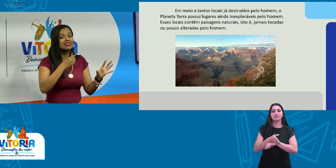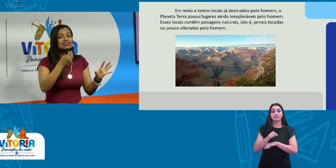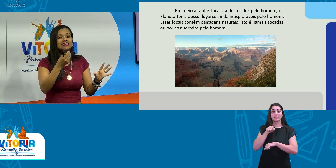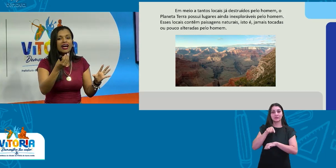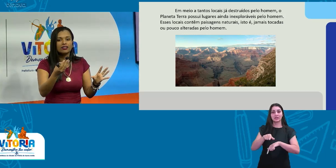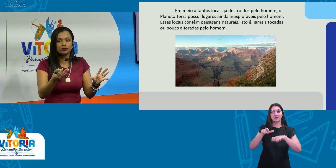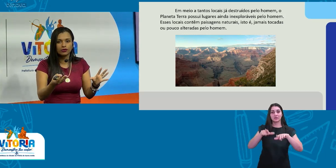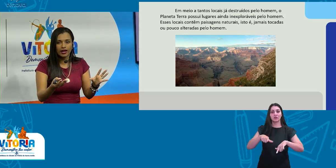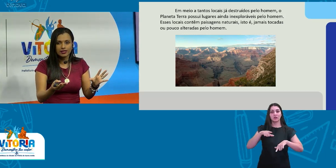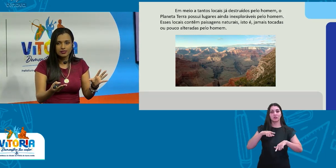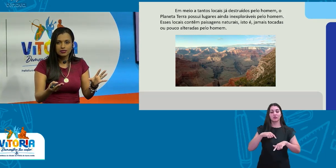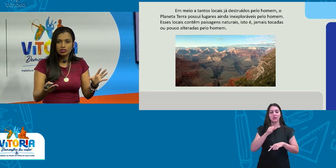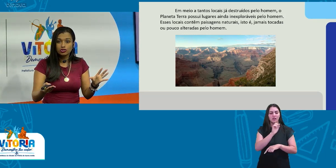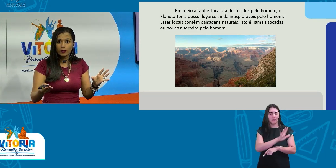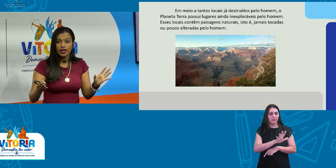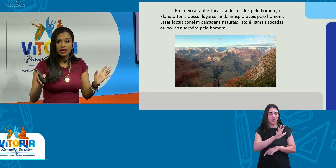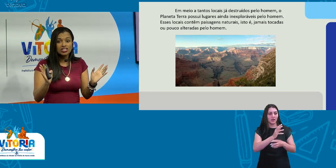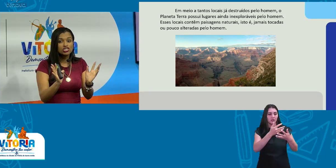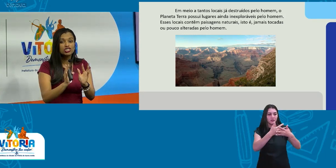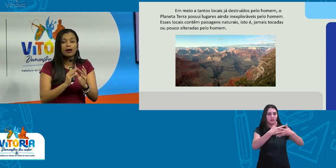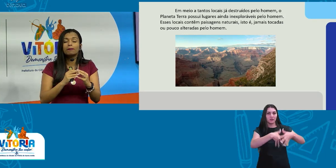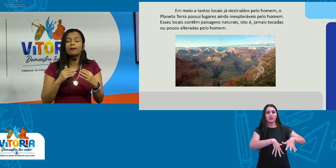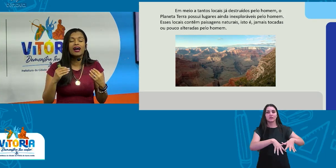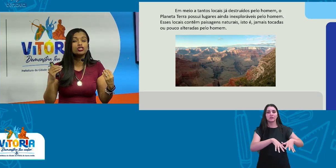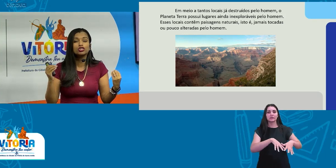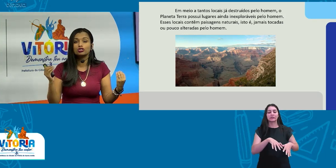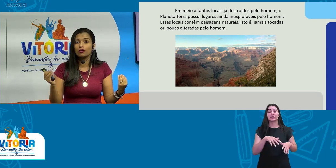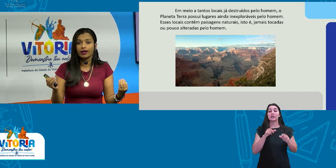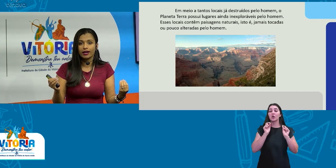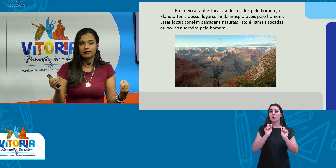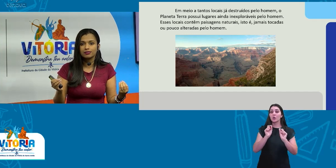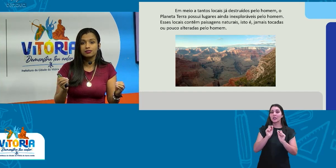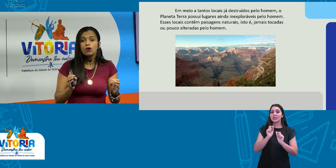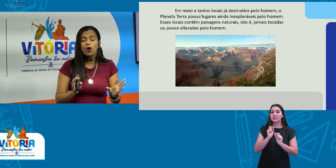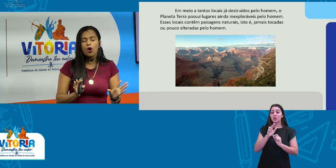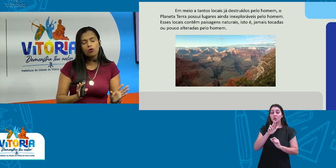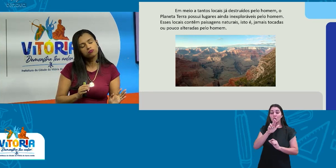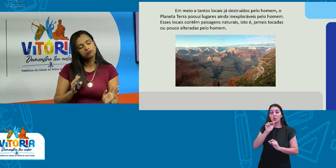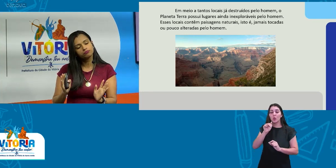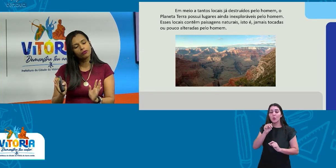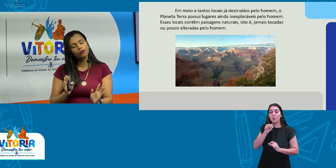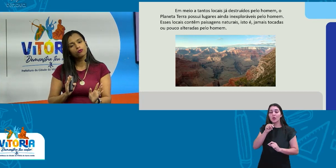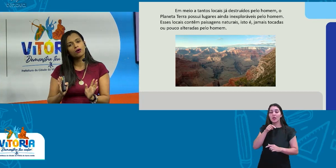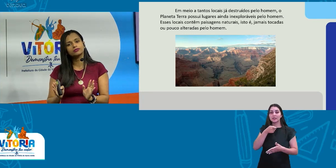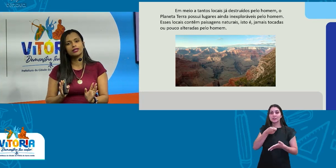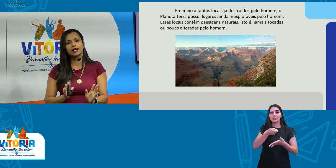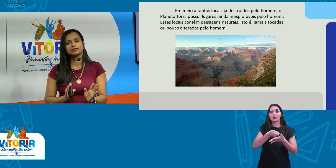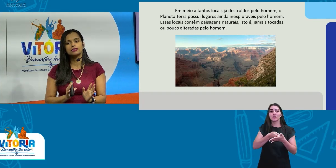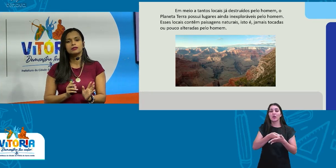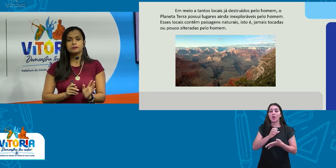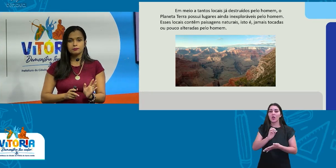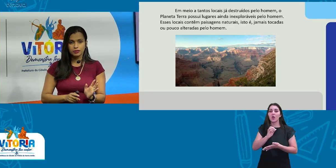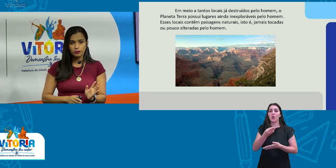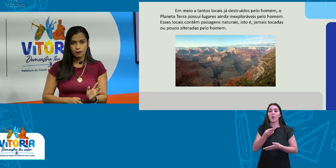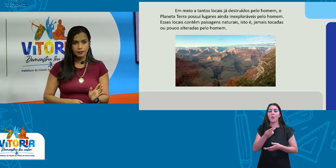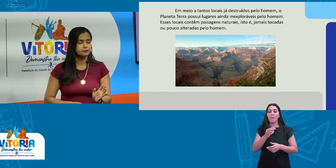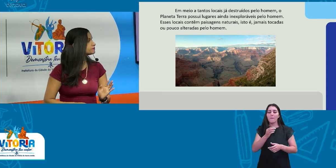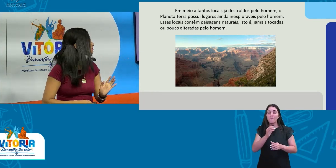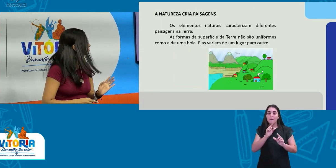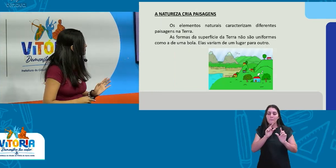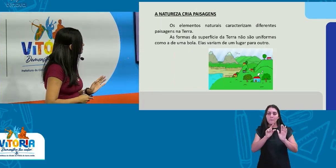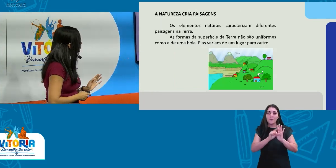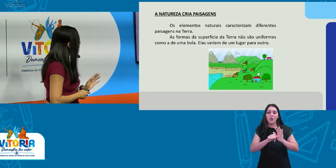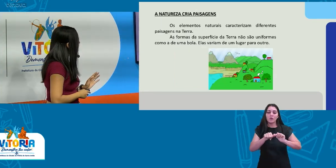paisagens naturais, isto é, jamais tocadas ou pouco alterada pelo